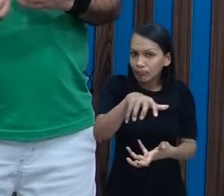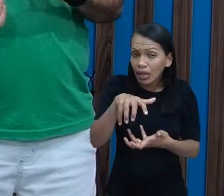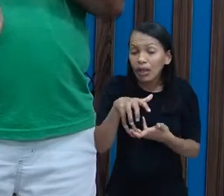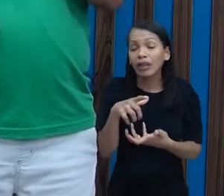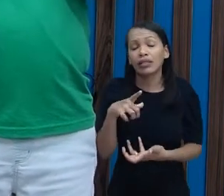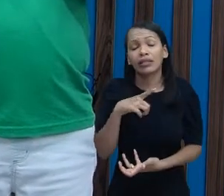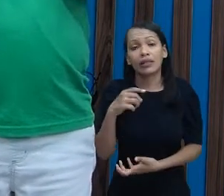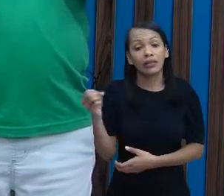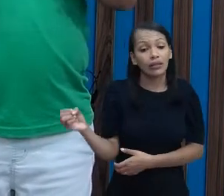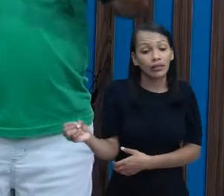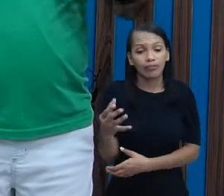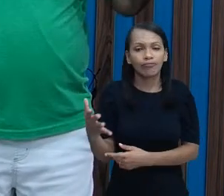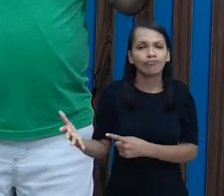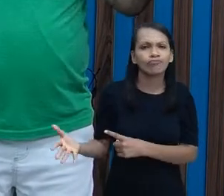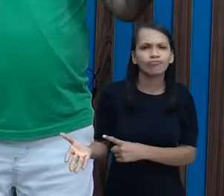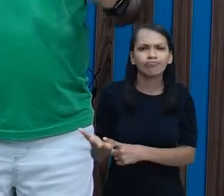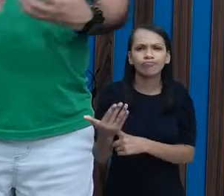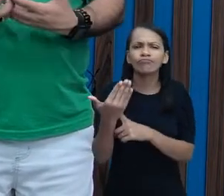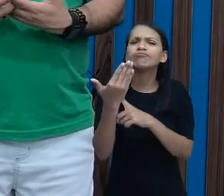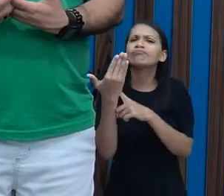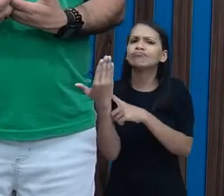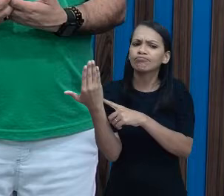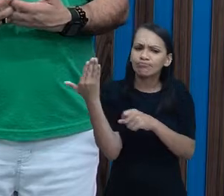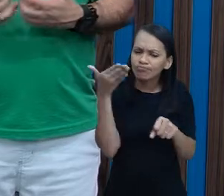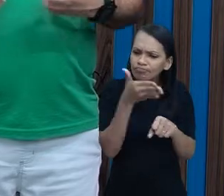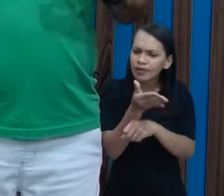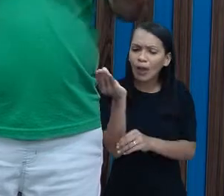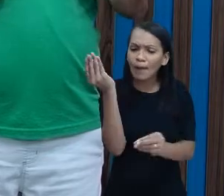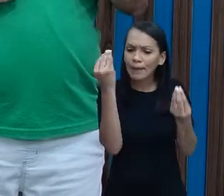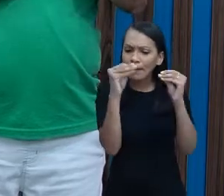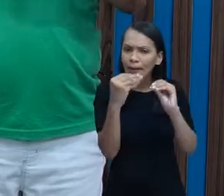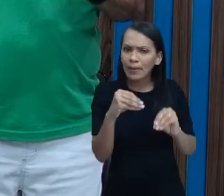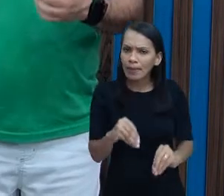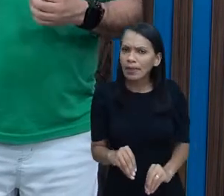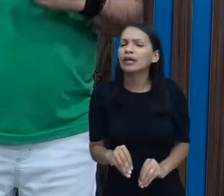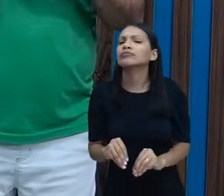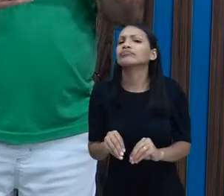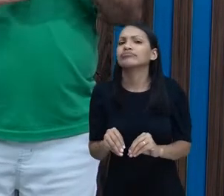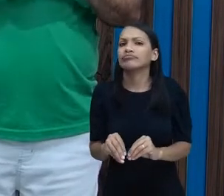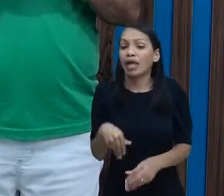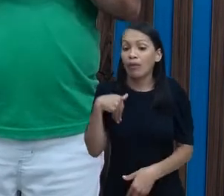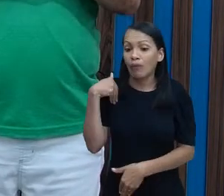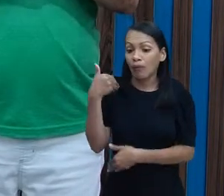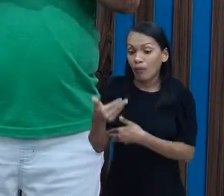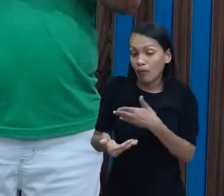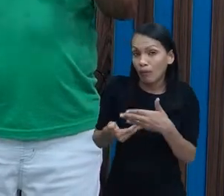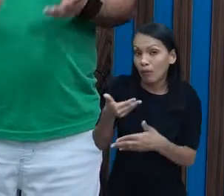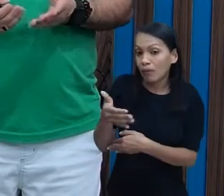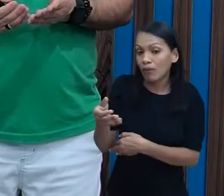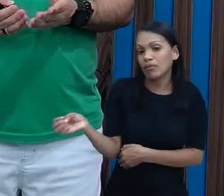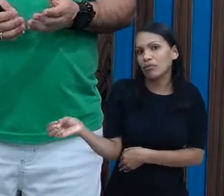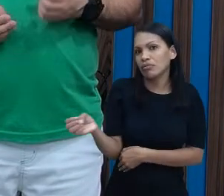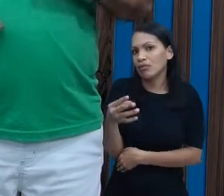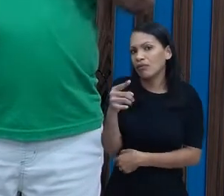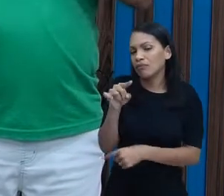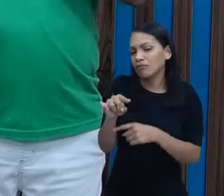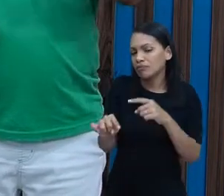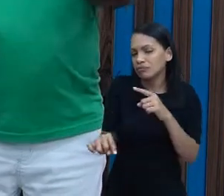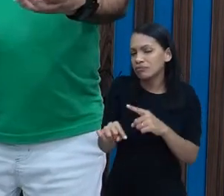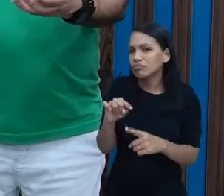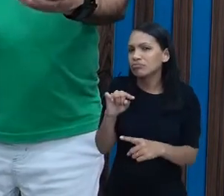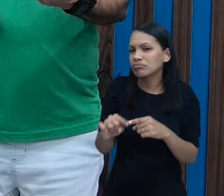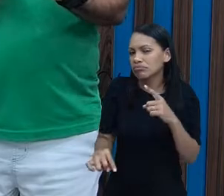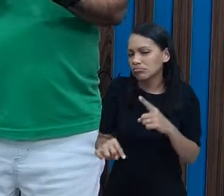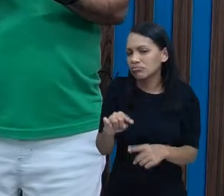novas tecnologias que vão sendo introduzidas, né, e levando ao desenvolvimento de novos produtos que